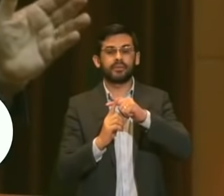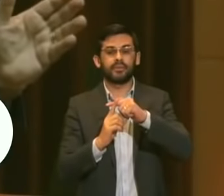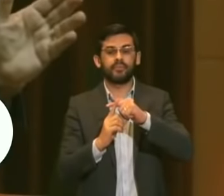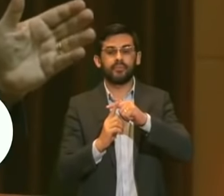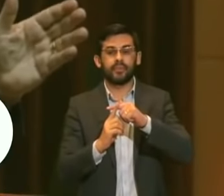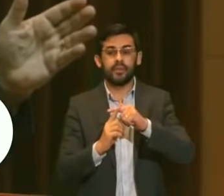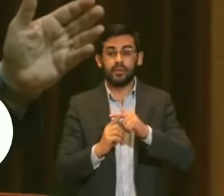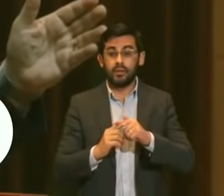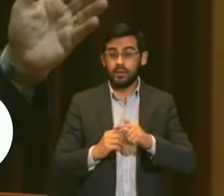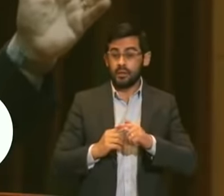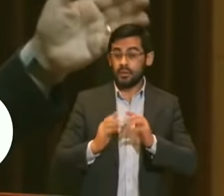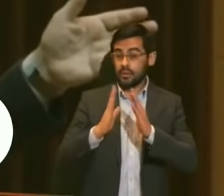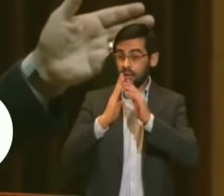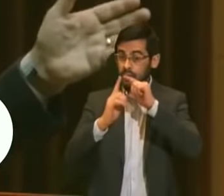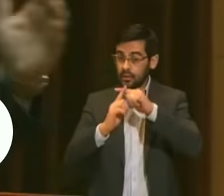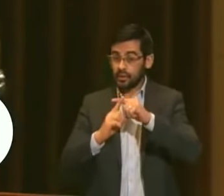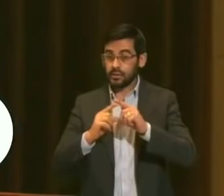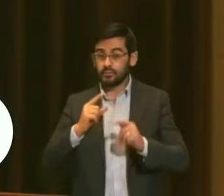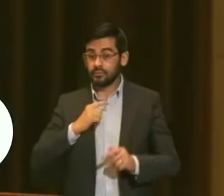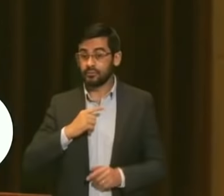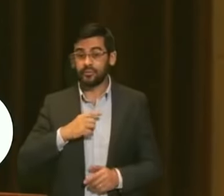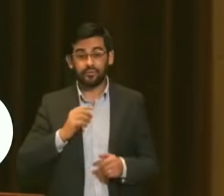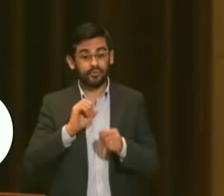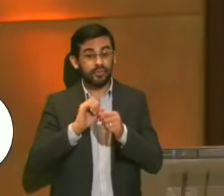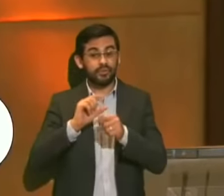E a igreja vai ter que tomar uma atitude.